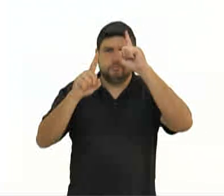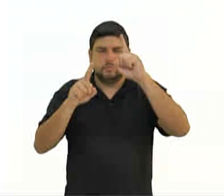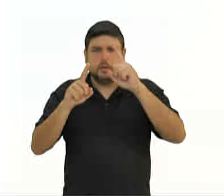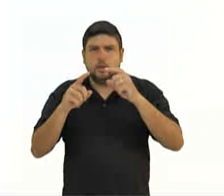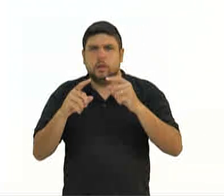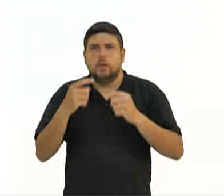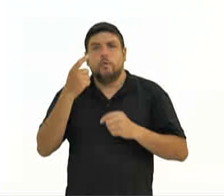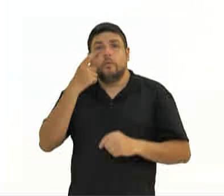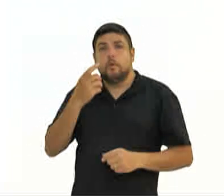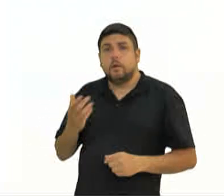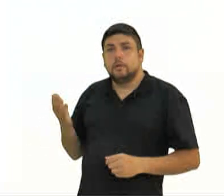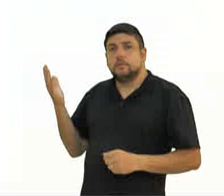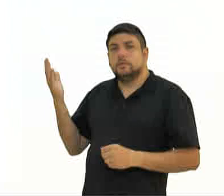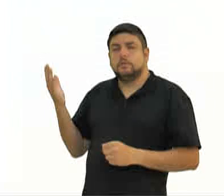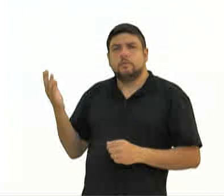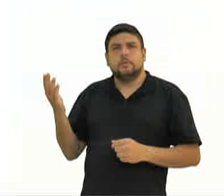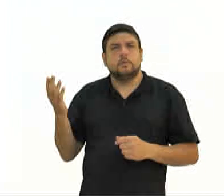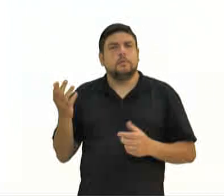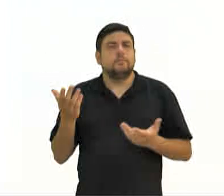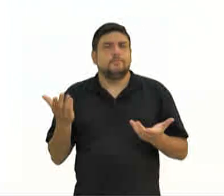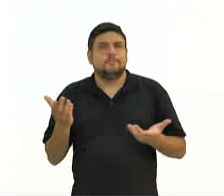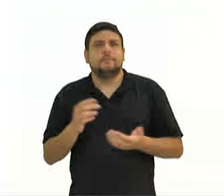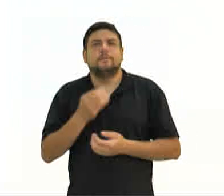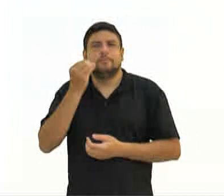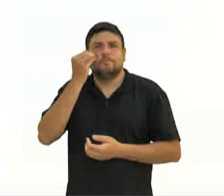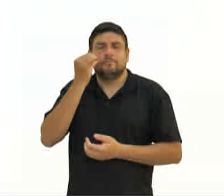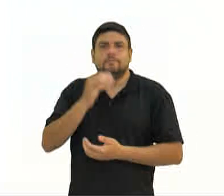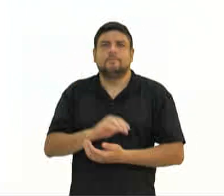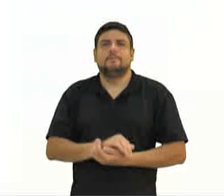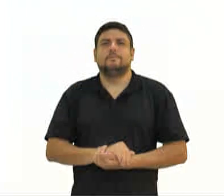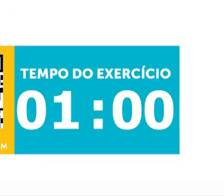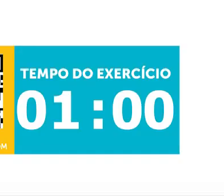Olhe quantos modelos vocês têm aqui.